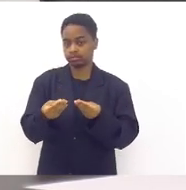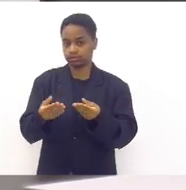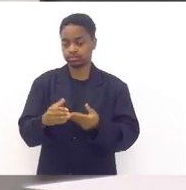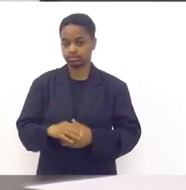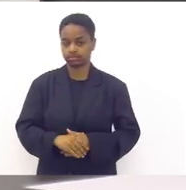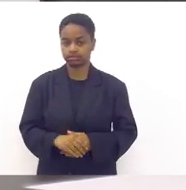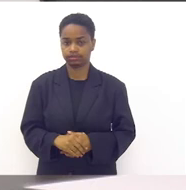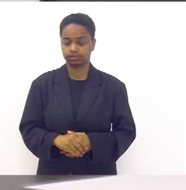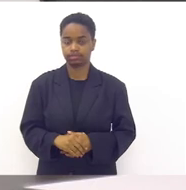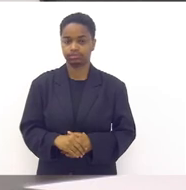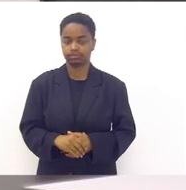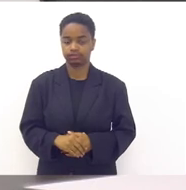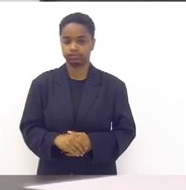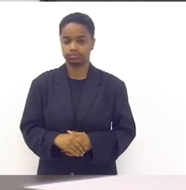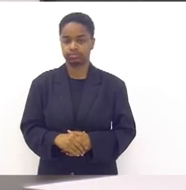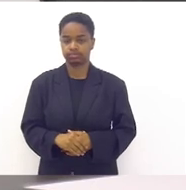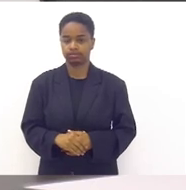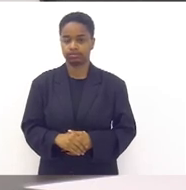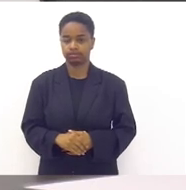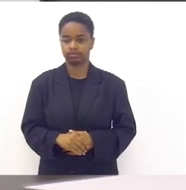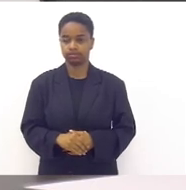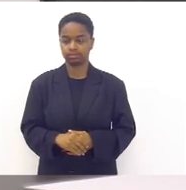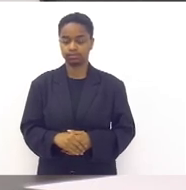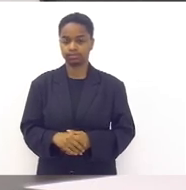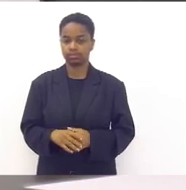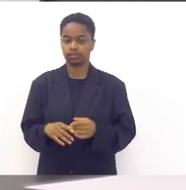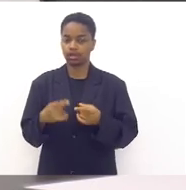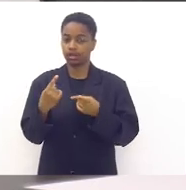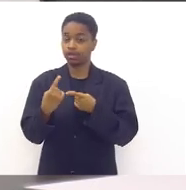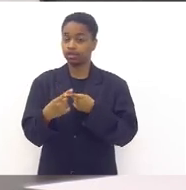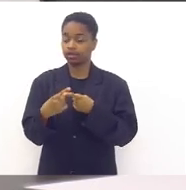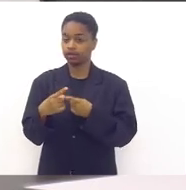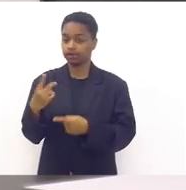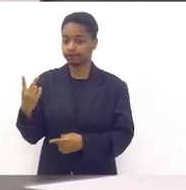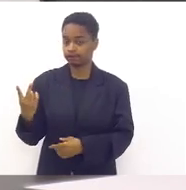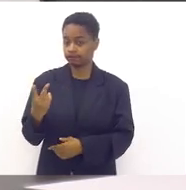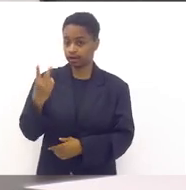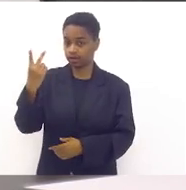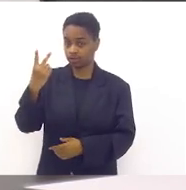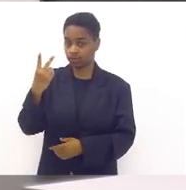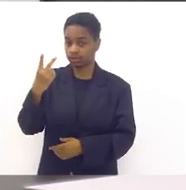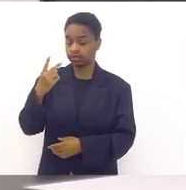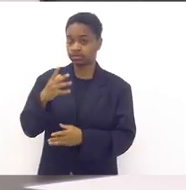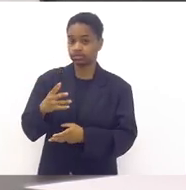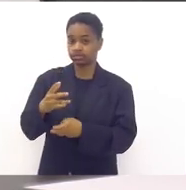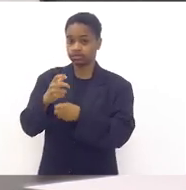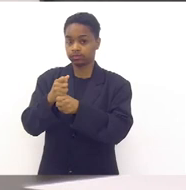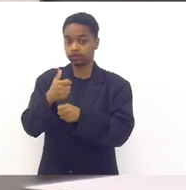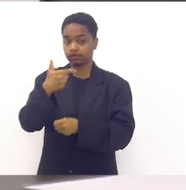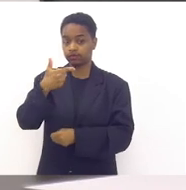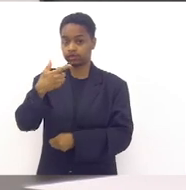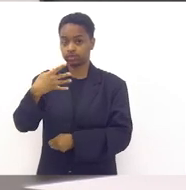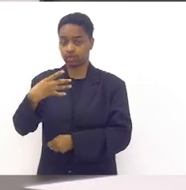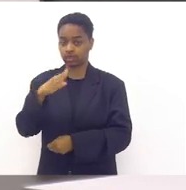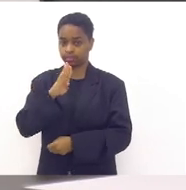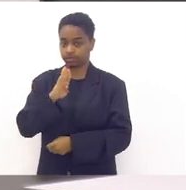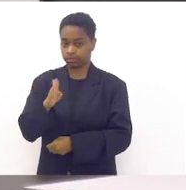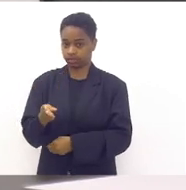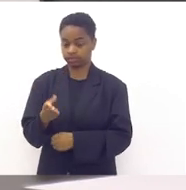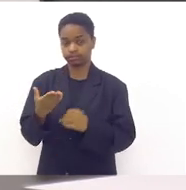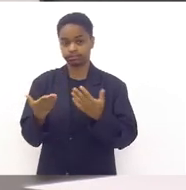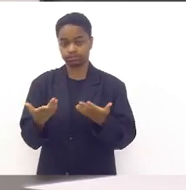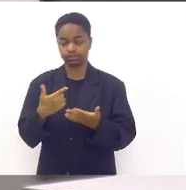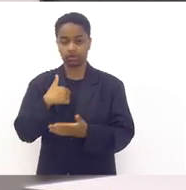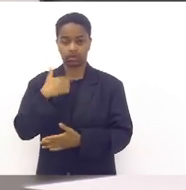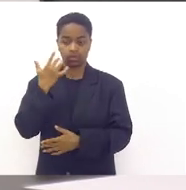Né? Porque esses valores também, eles já montam 24 bi. E eu acho que